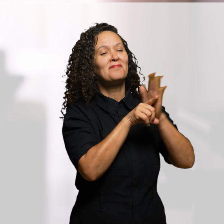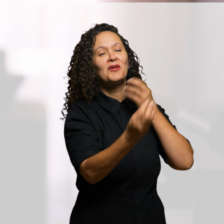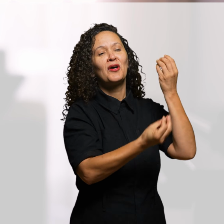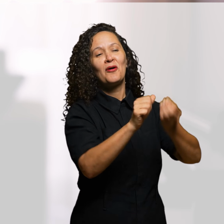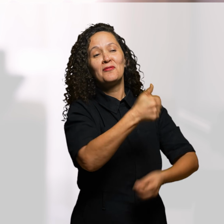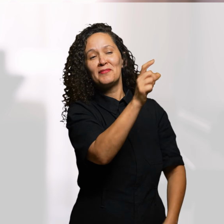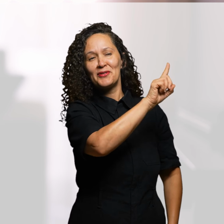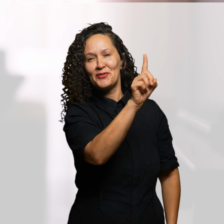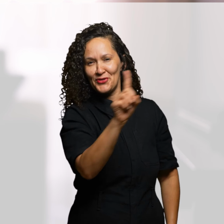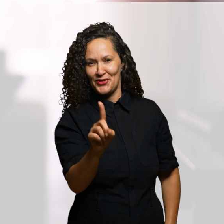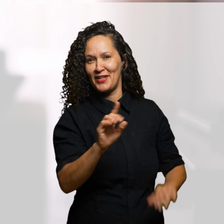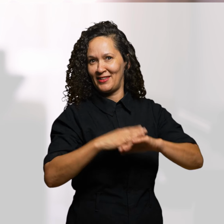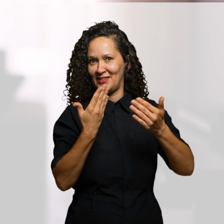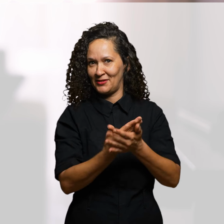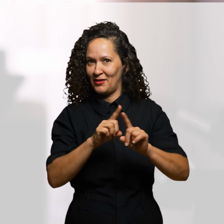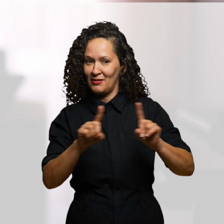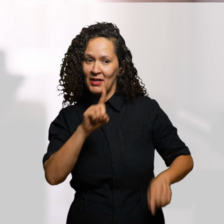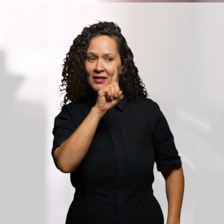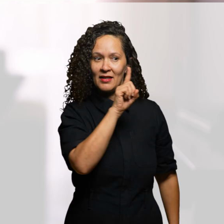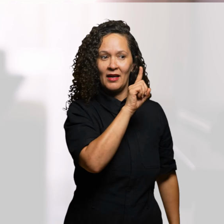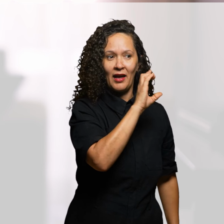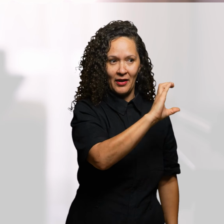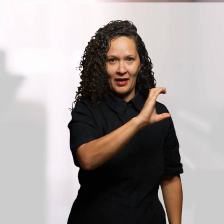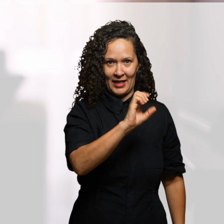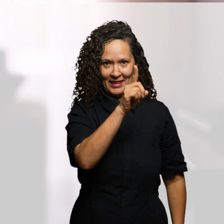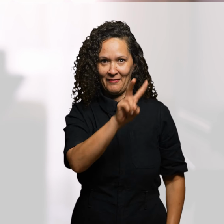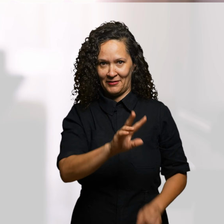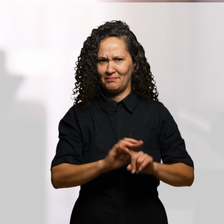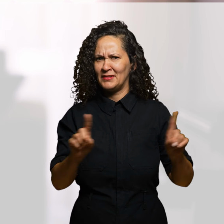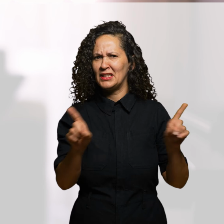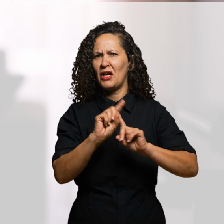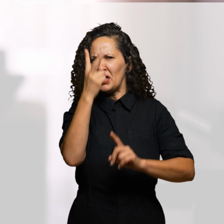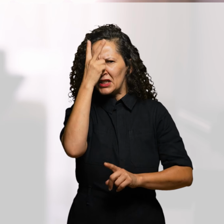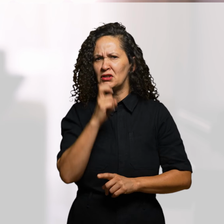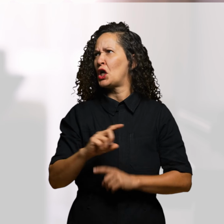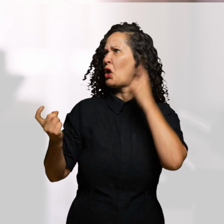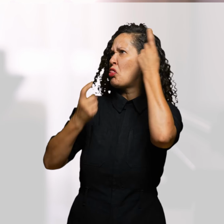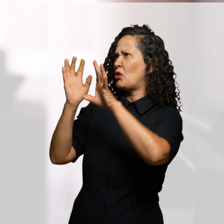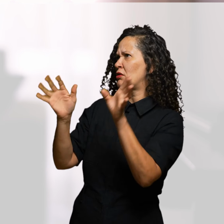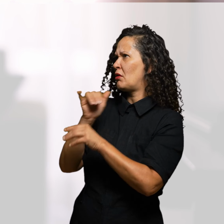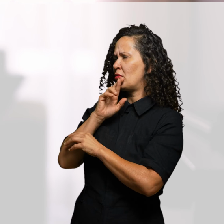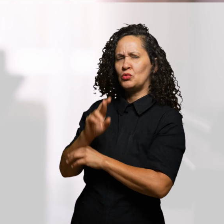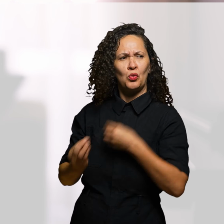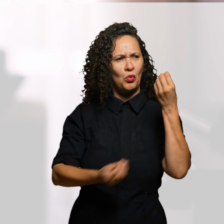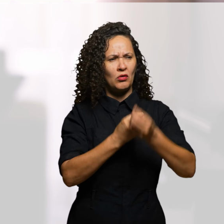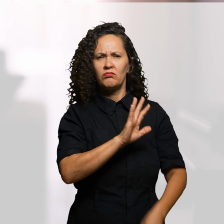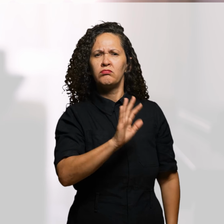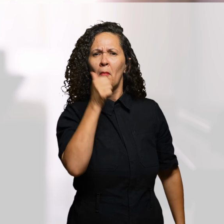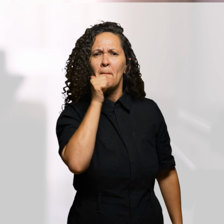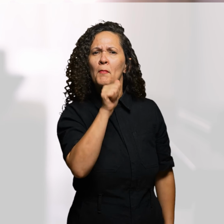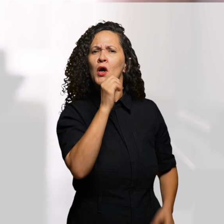lá na escola? Que a gente chama de escola, mas é um centro de reabilitação. Aí eu falei assim, não, eu fiquei cega, não foi doida. Aí ela falou, como assim? E eu falei, não,